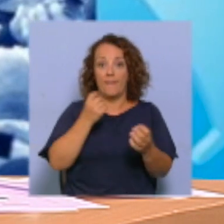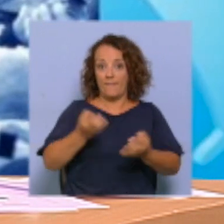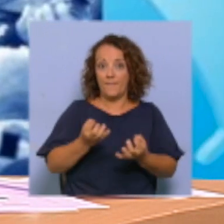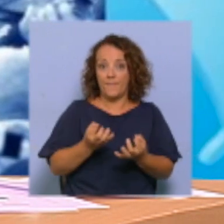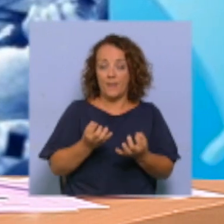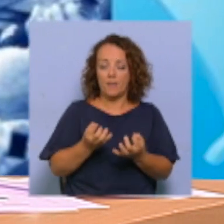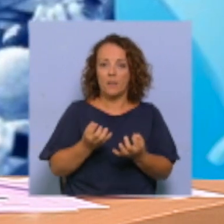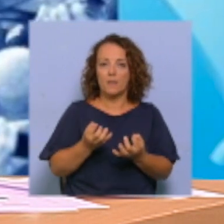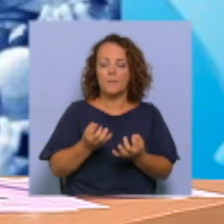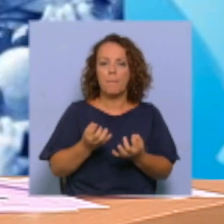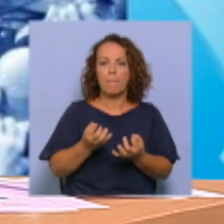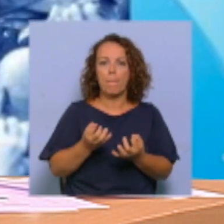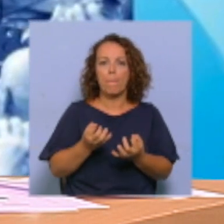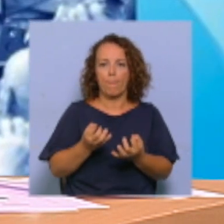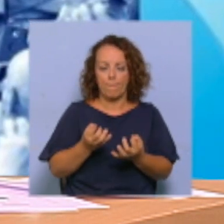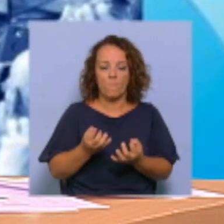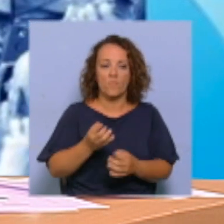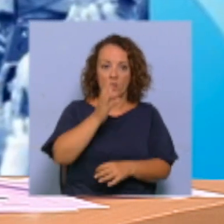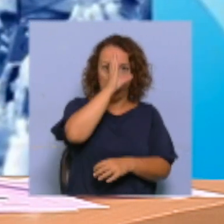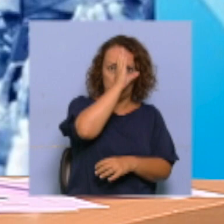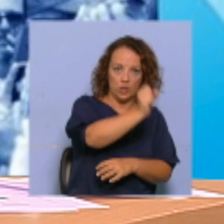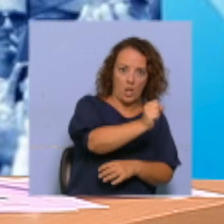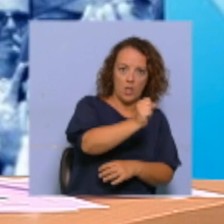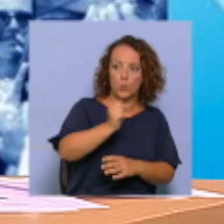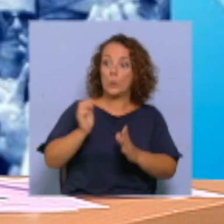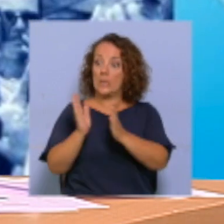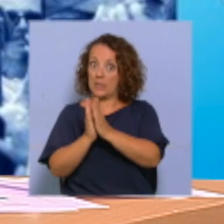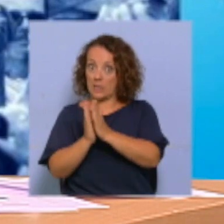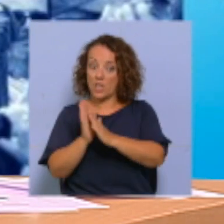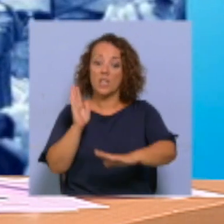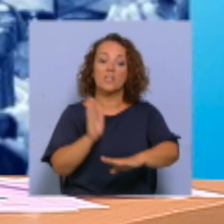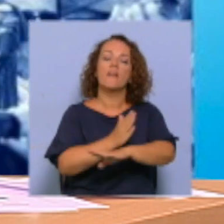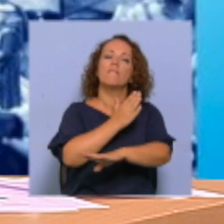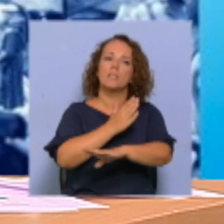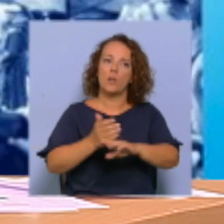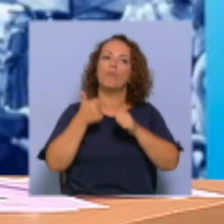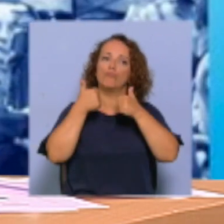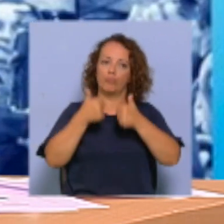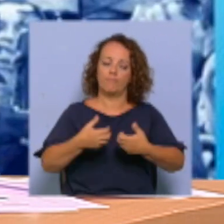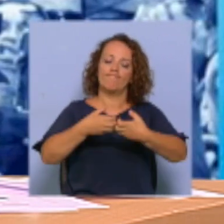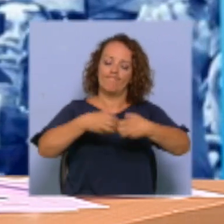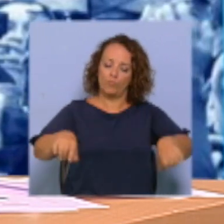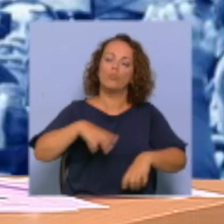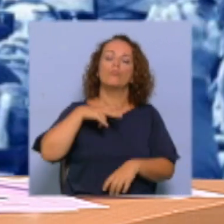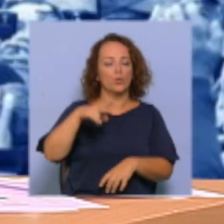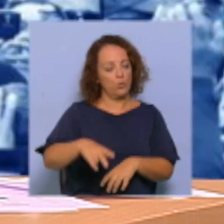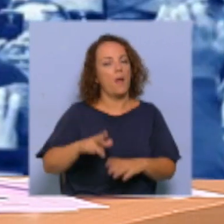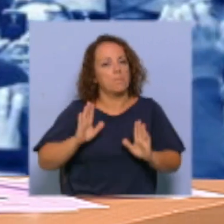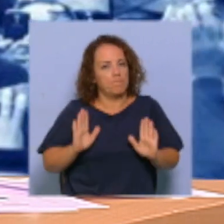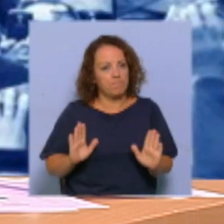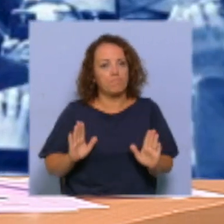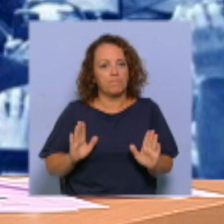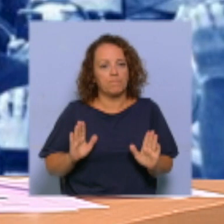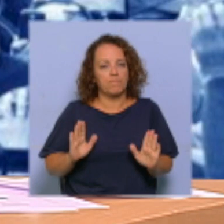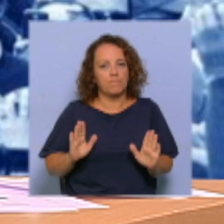divisão entre o Estado e a Igreja é uma boa divisão em Portugal. E, portanto,